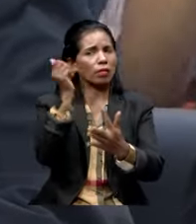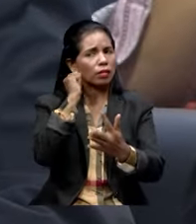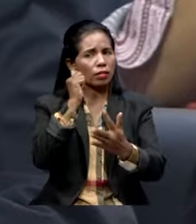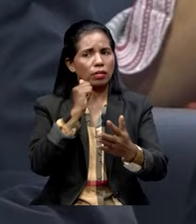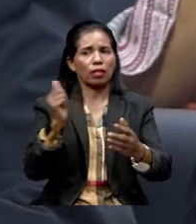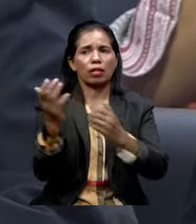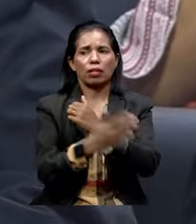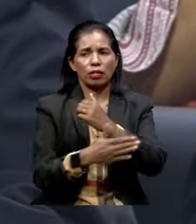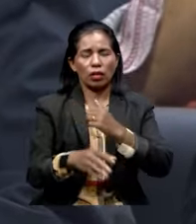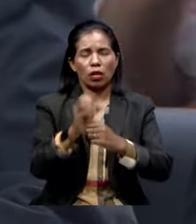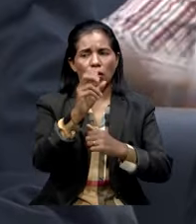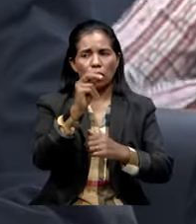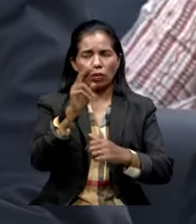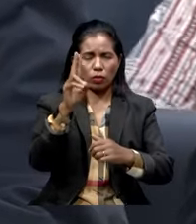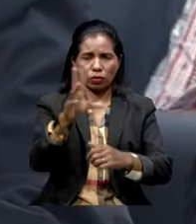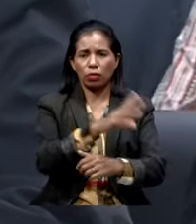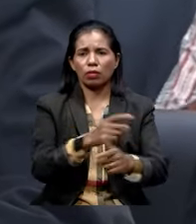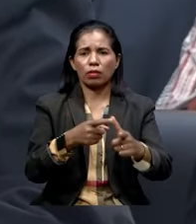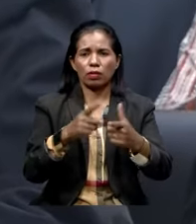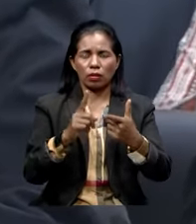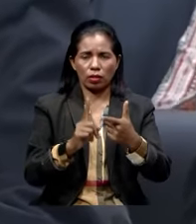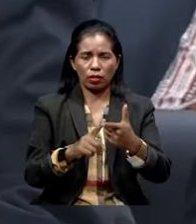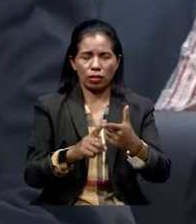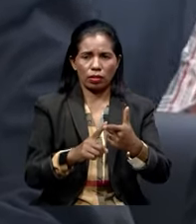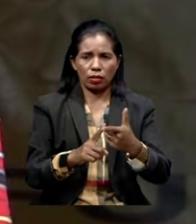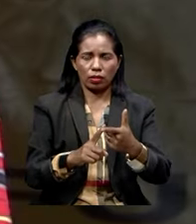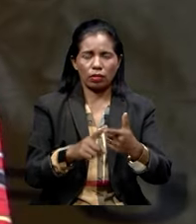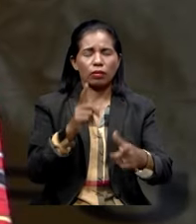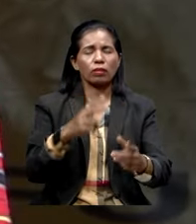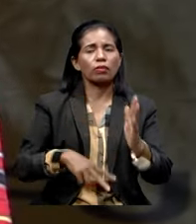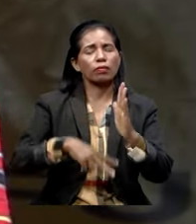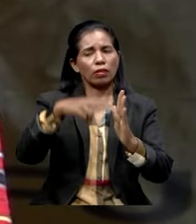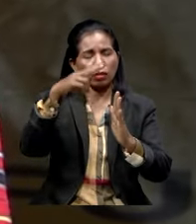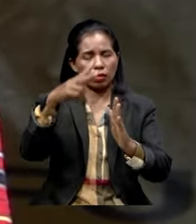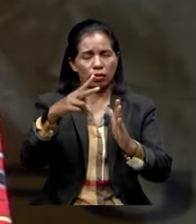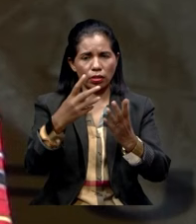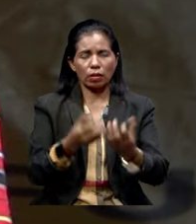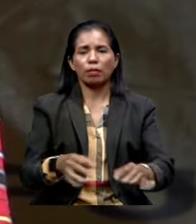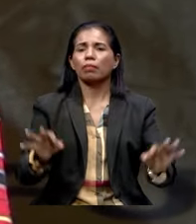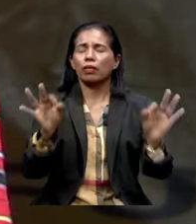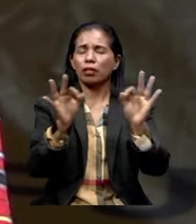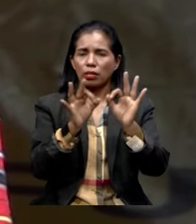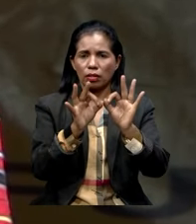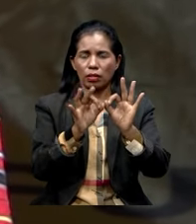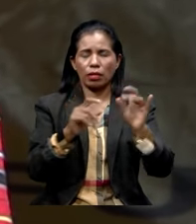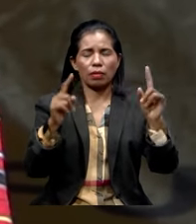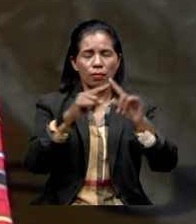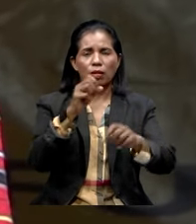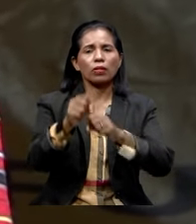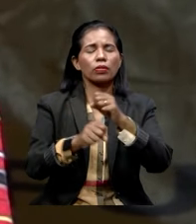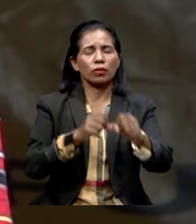Nações Unidas tem uma ação permanente em defesa dos valores mais importantes da